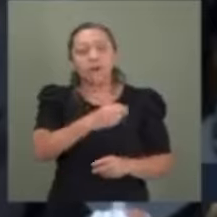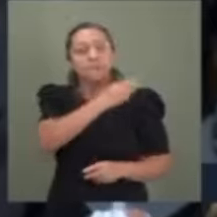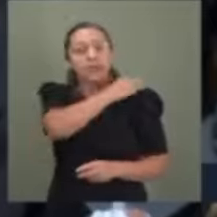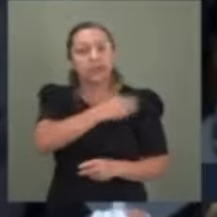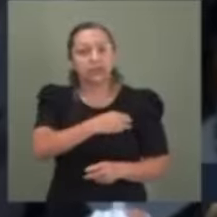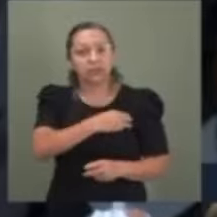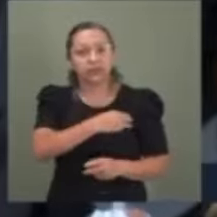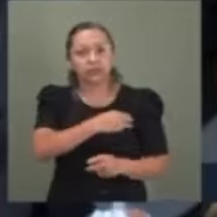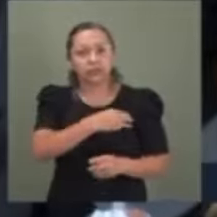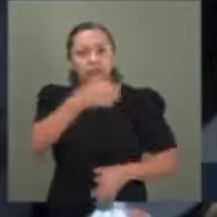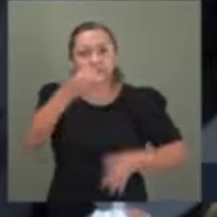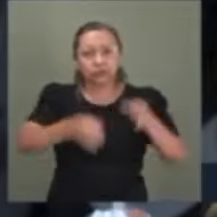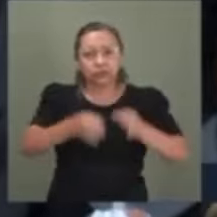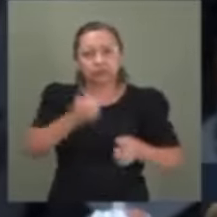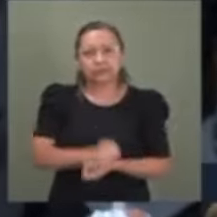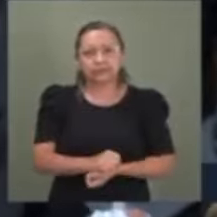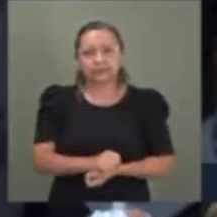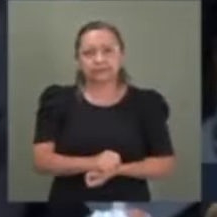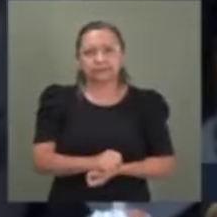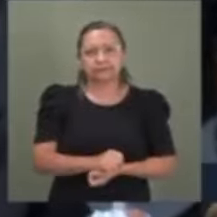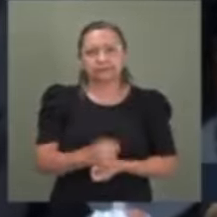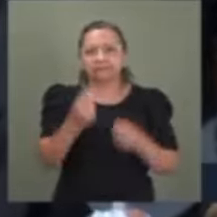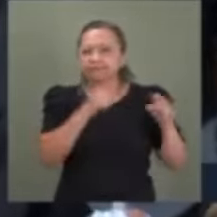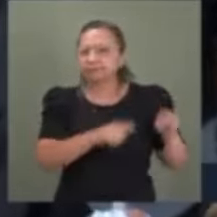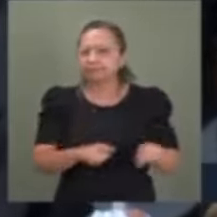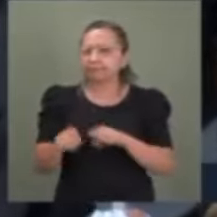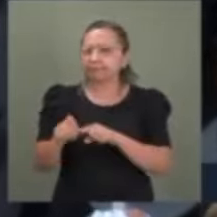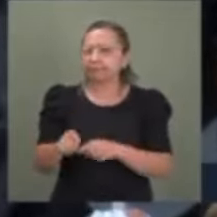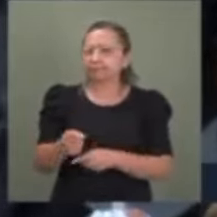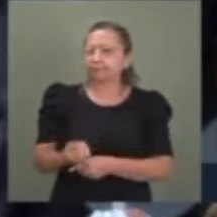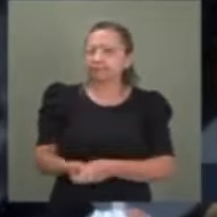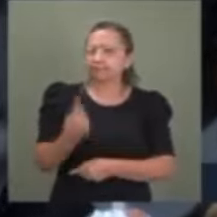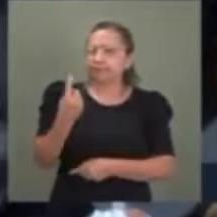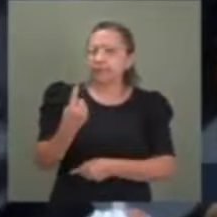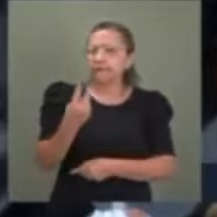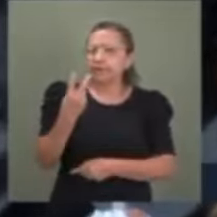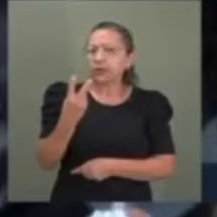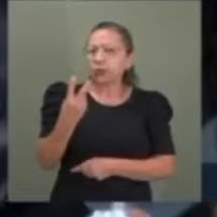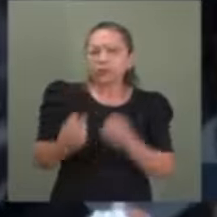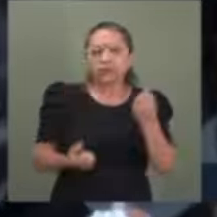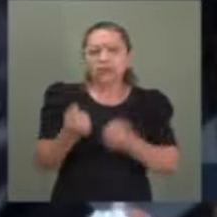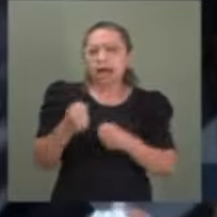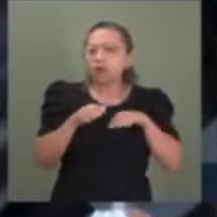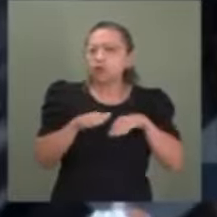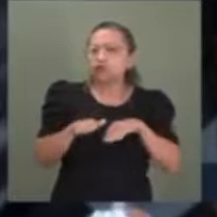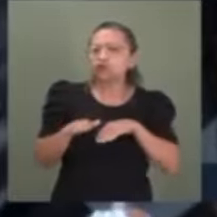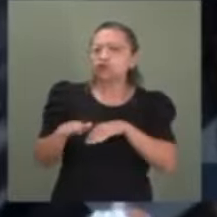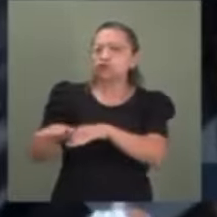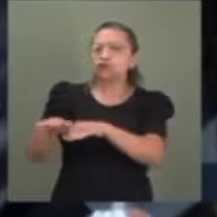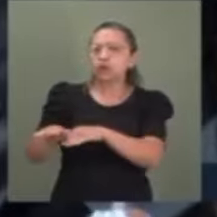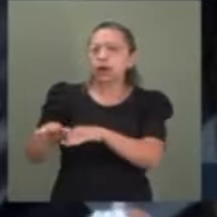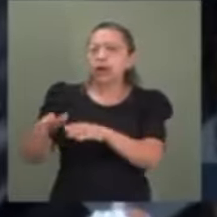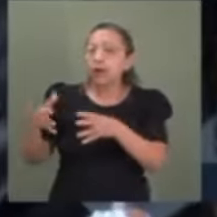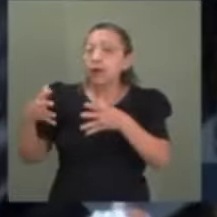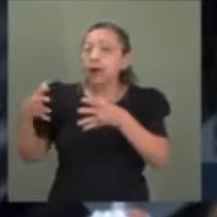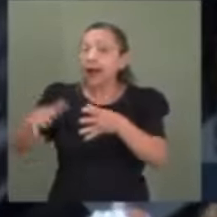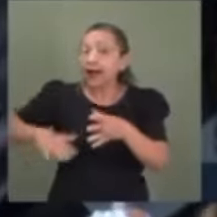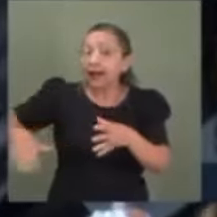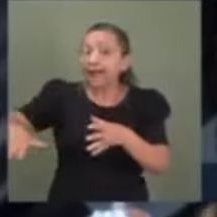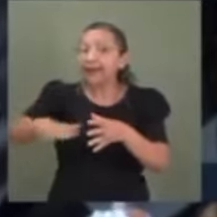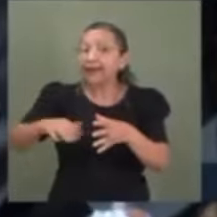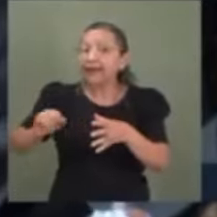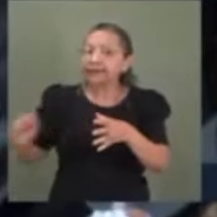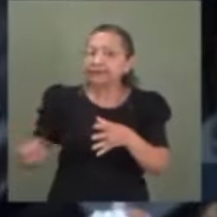entrar com dois carros apenas na Nova Holanda, no Complexo da Maré, um lugar onde já morreram